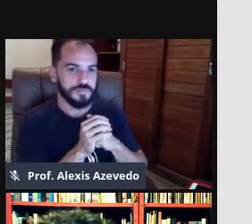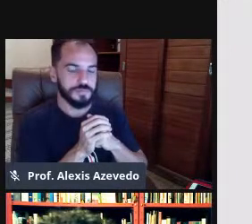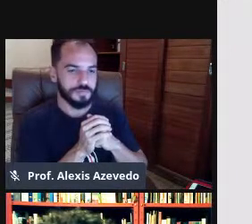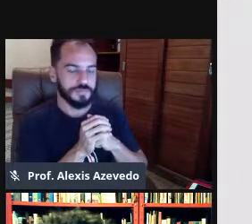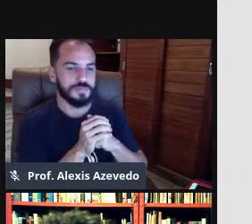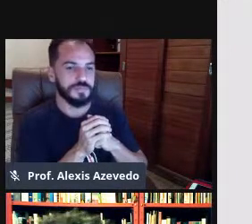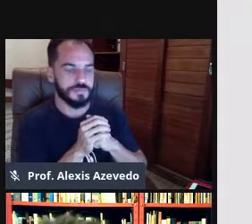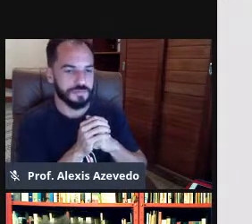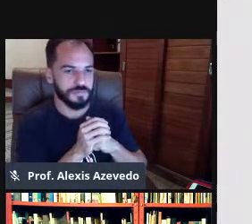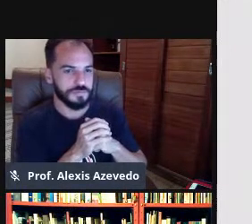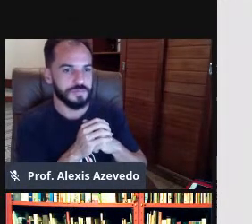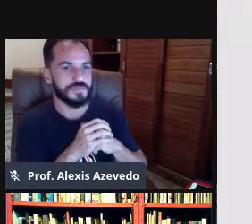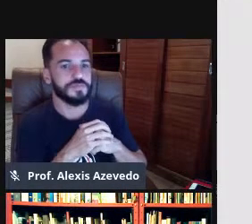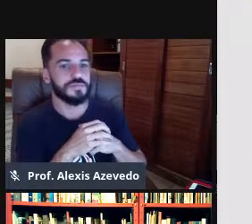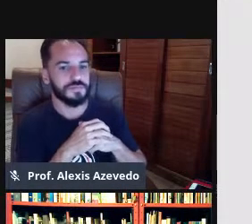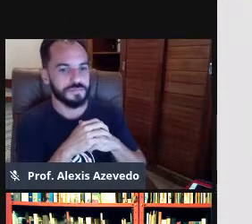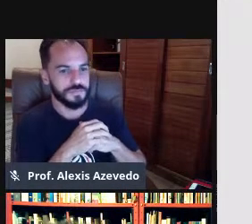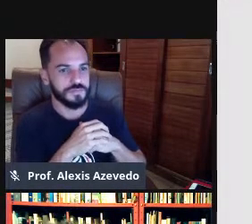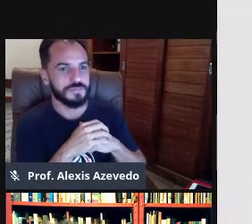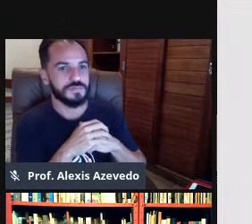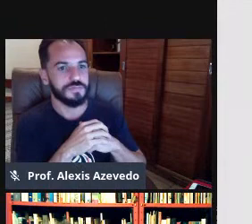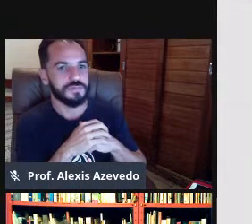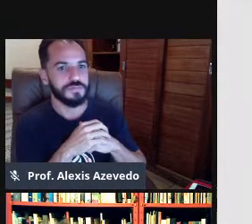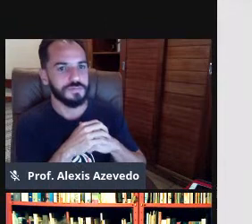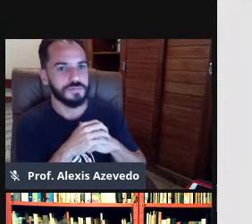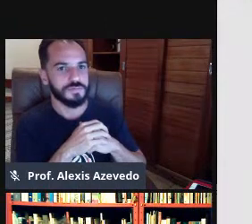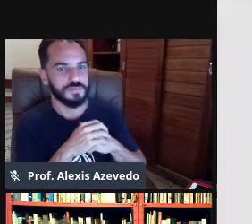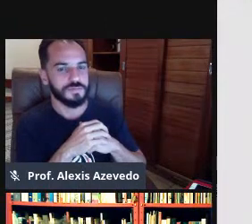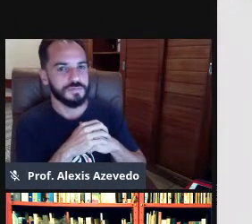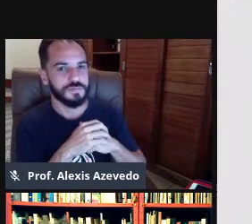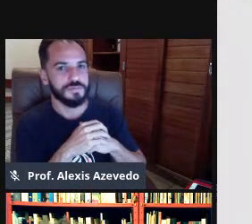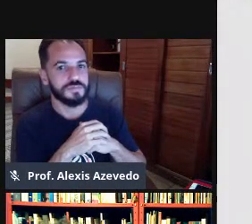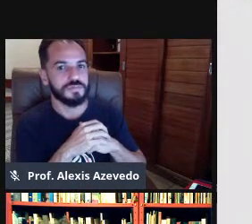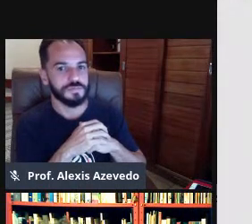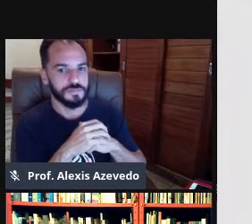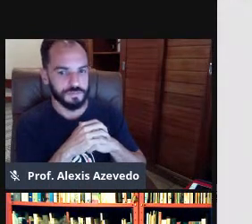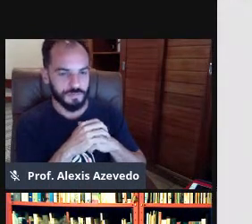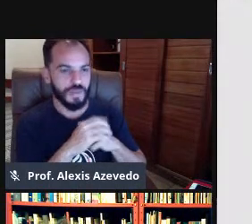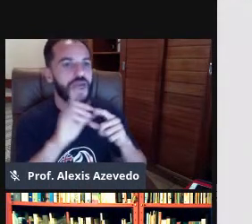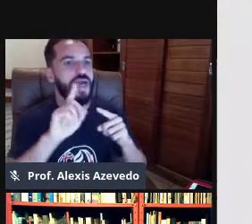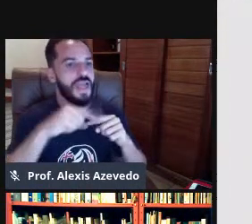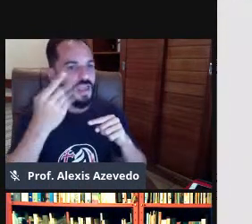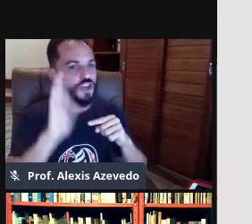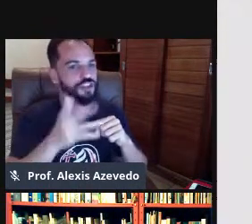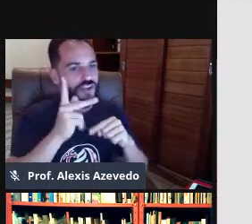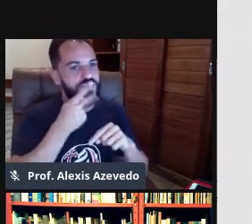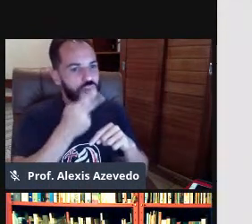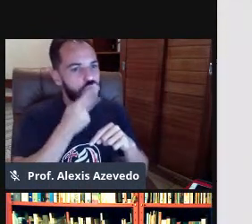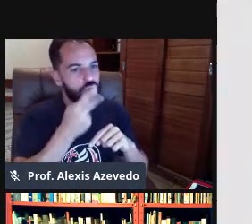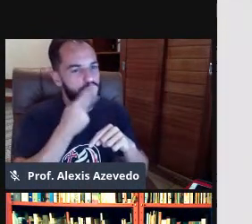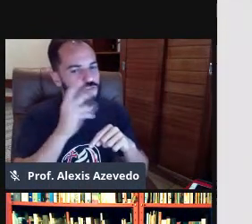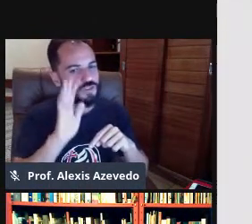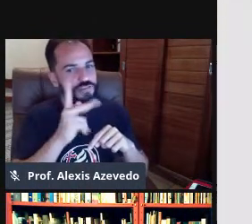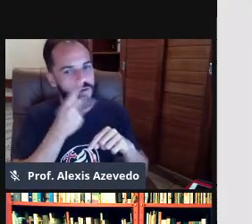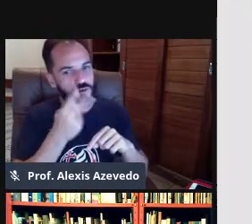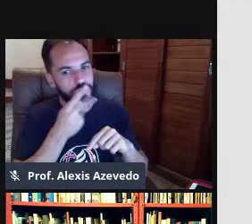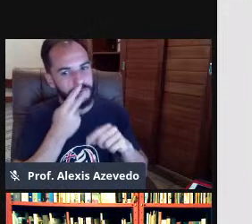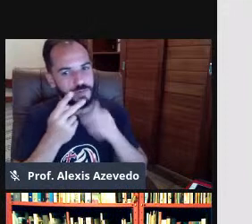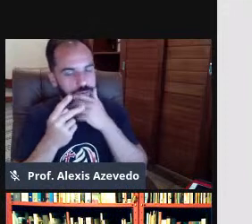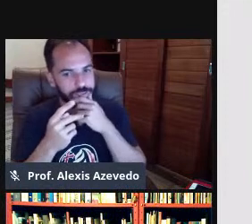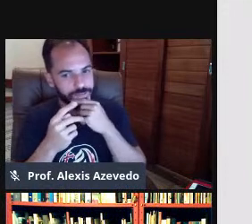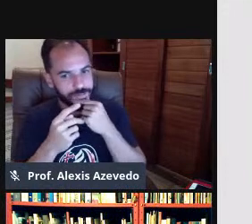das artes plásticas. Né? As atividades... Ah, bom, como eu disse aqui também, você pode